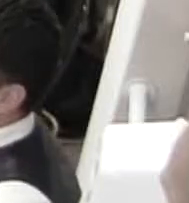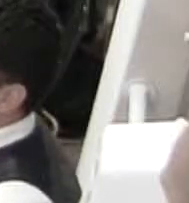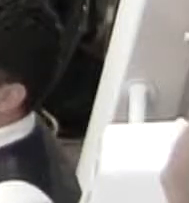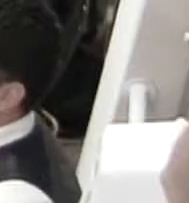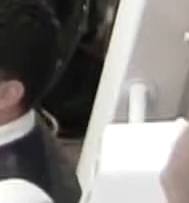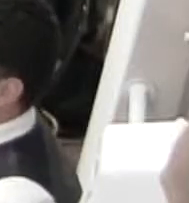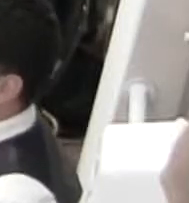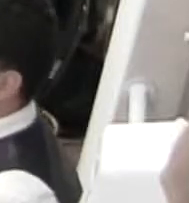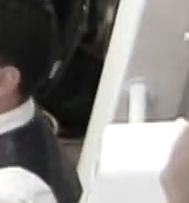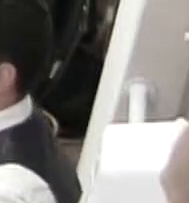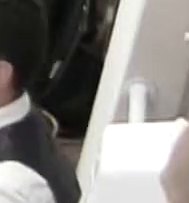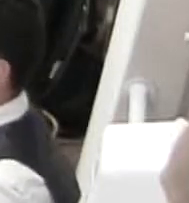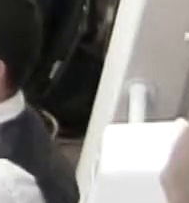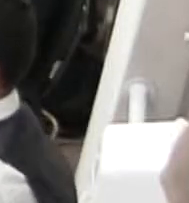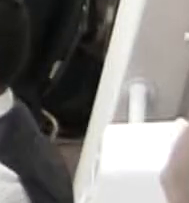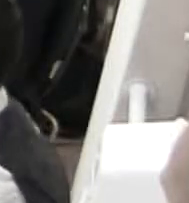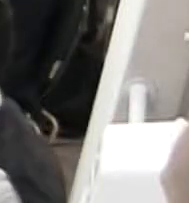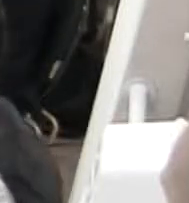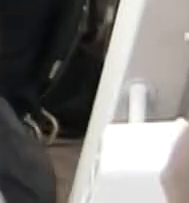viajante em noite